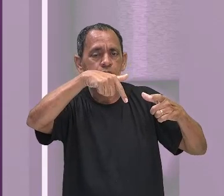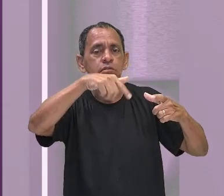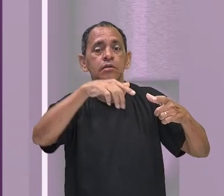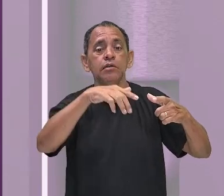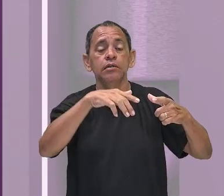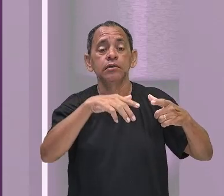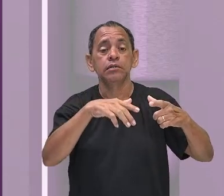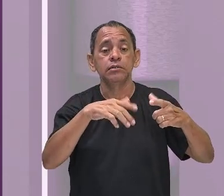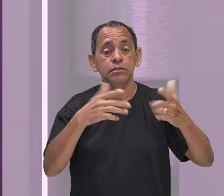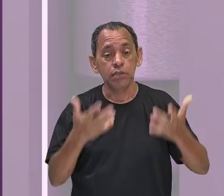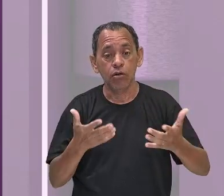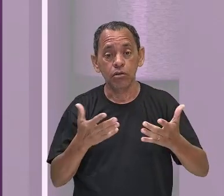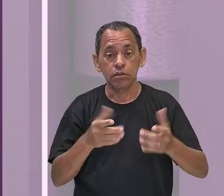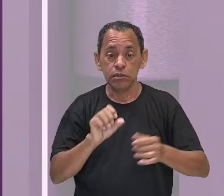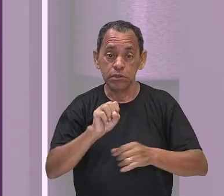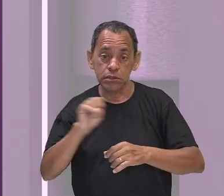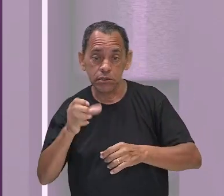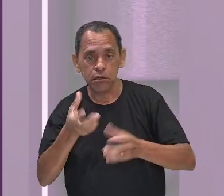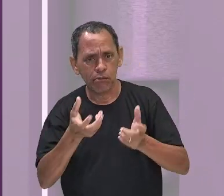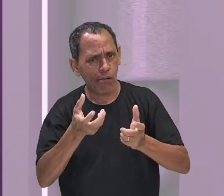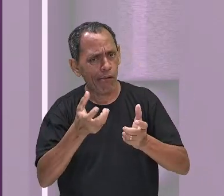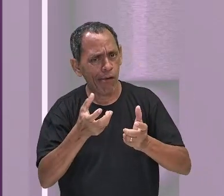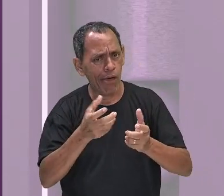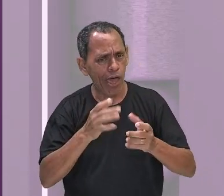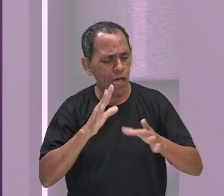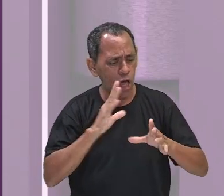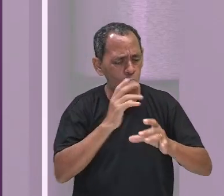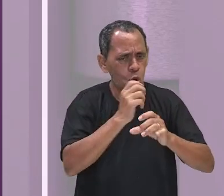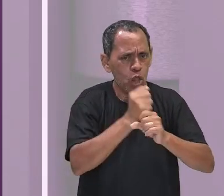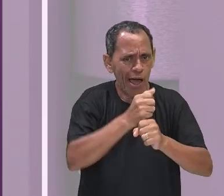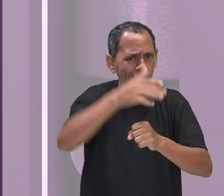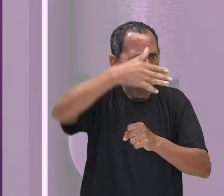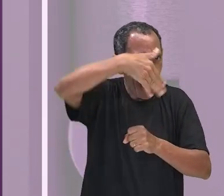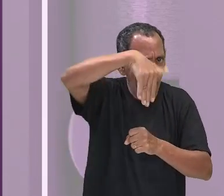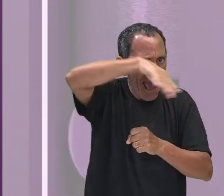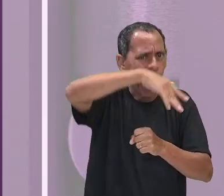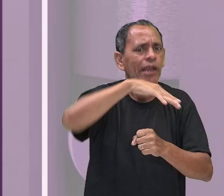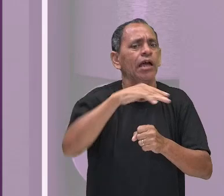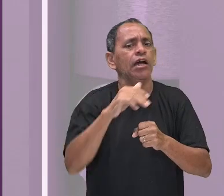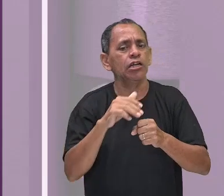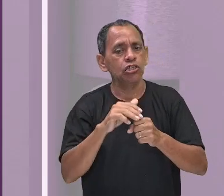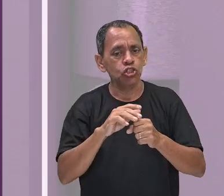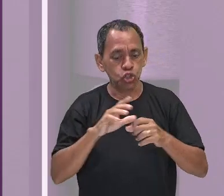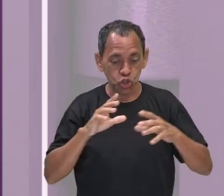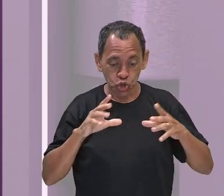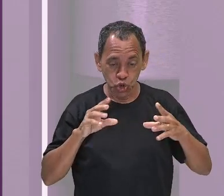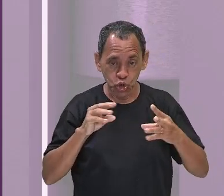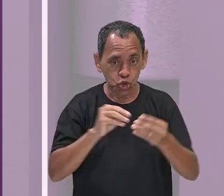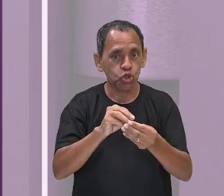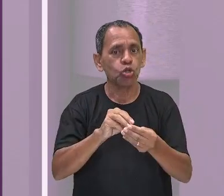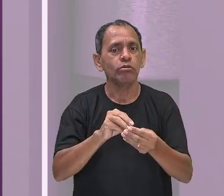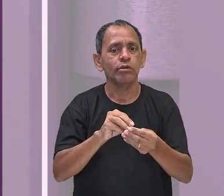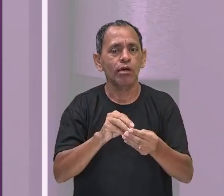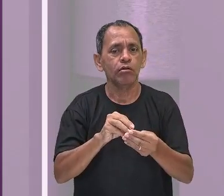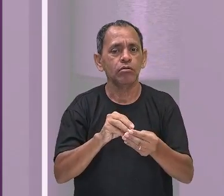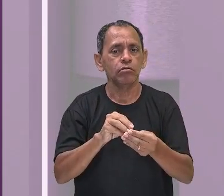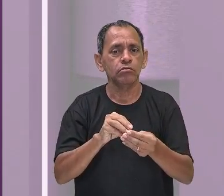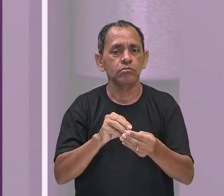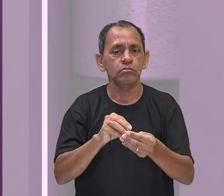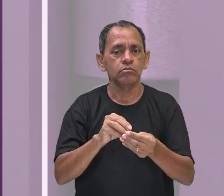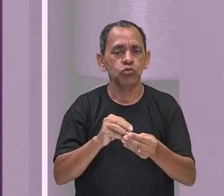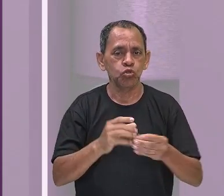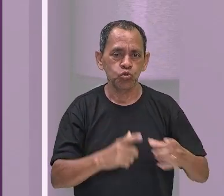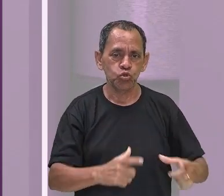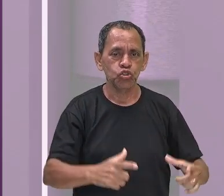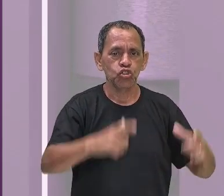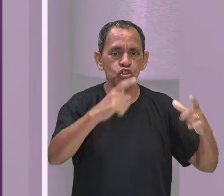do cilindro, a gente primeiro faz, então, o cálculo da área lateral, né? Que a gente acabou de mostrar.